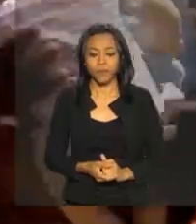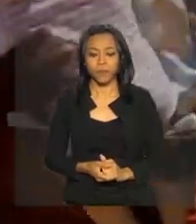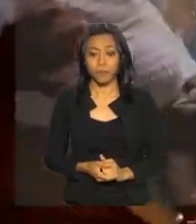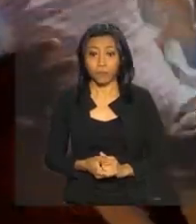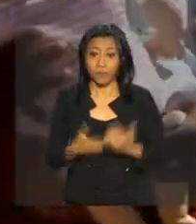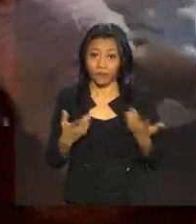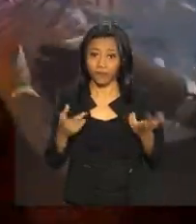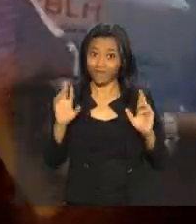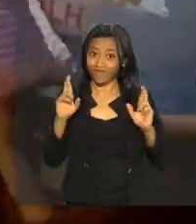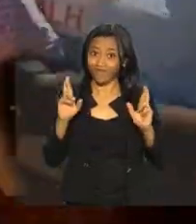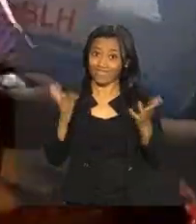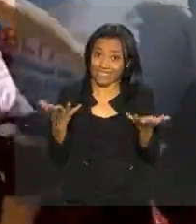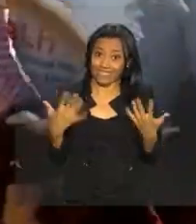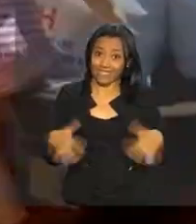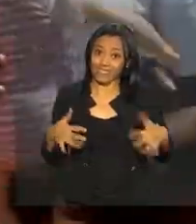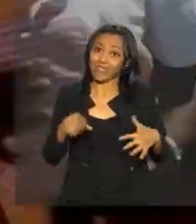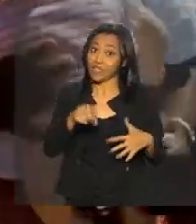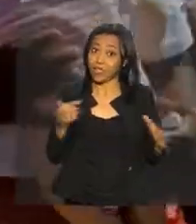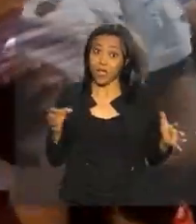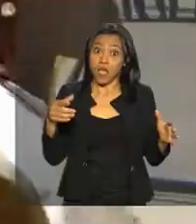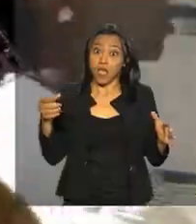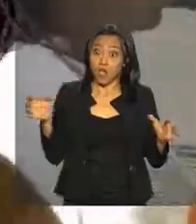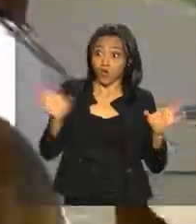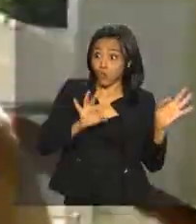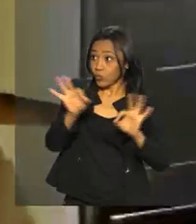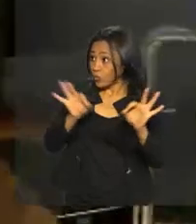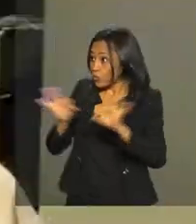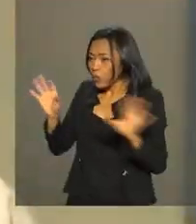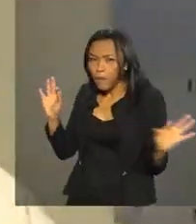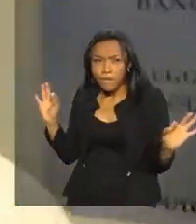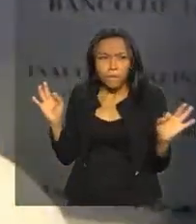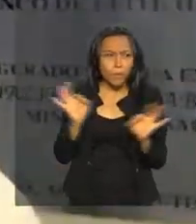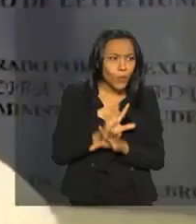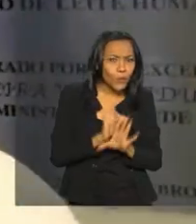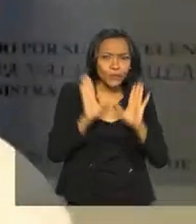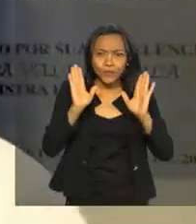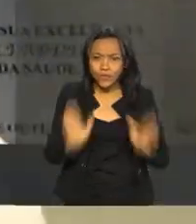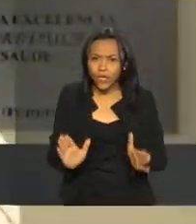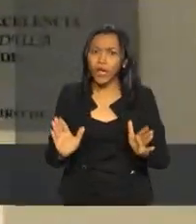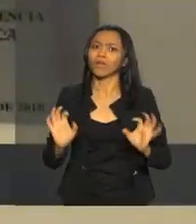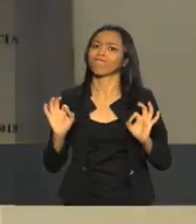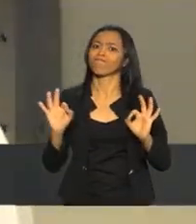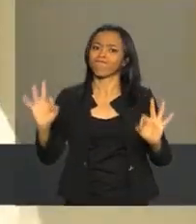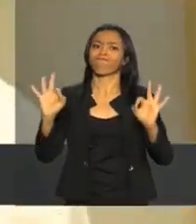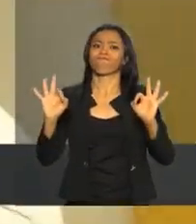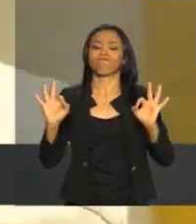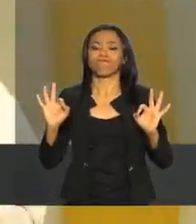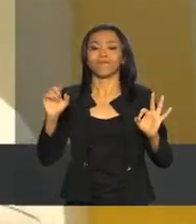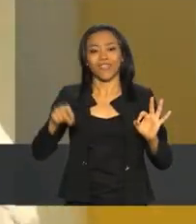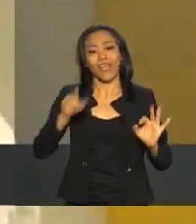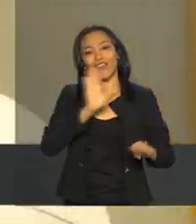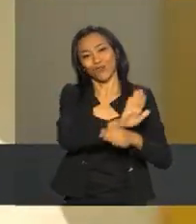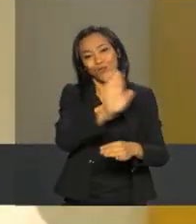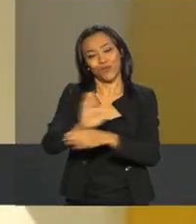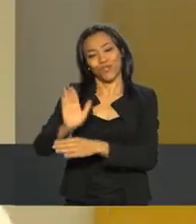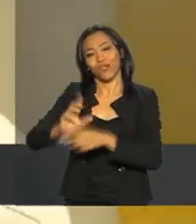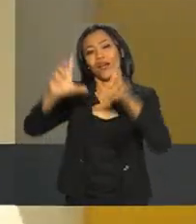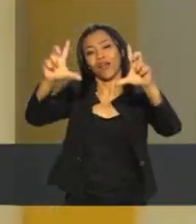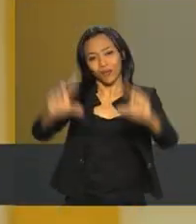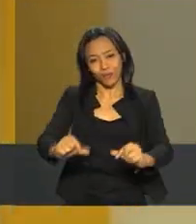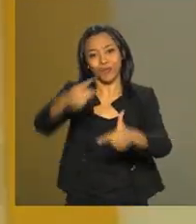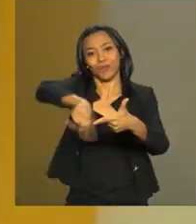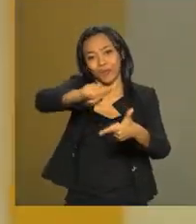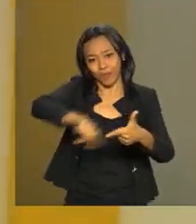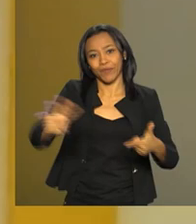E a expectativa, então, é que quando esse banco de leite estiver totalmente operacional, funcionando totalmente, ajude aí a minimizar um problema que ainda